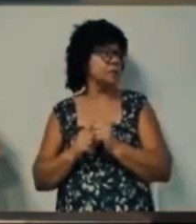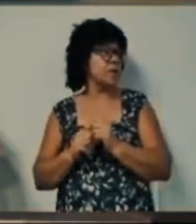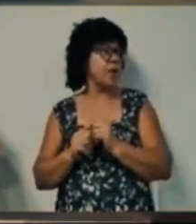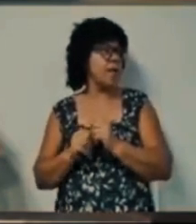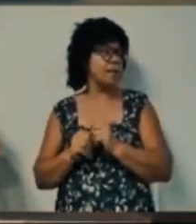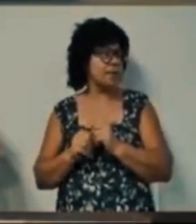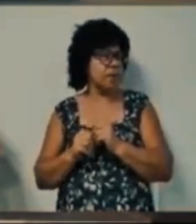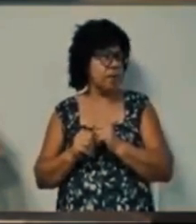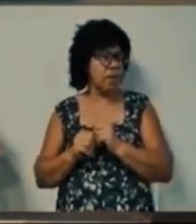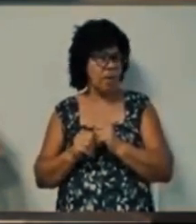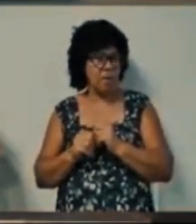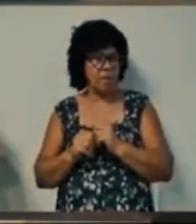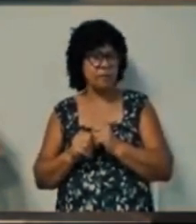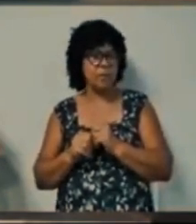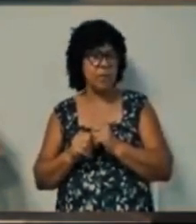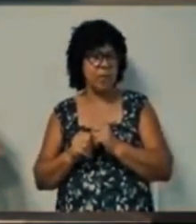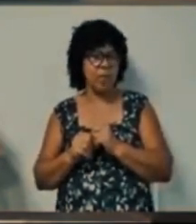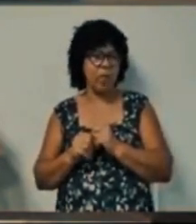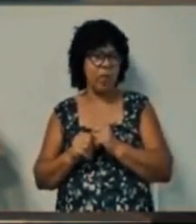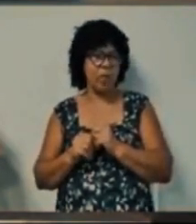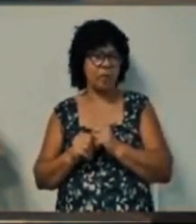Dá um jeito no amor,